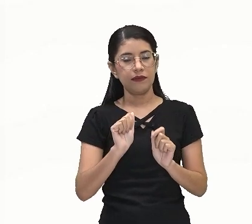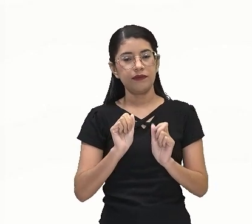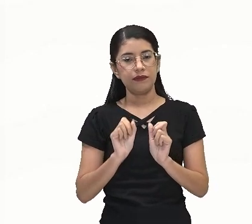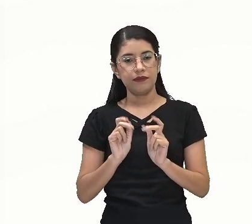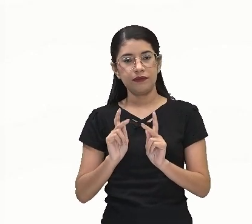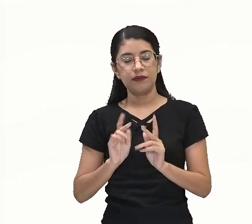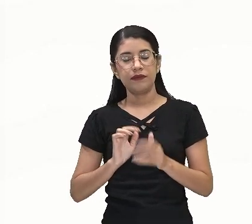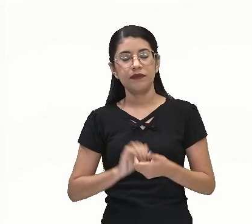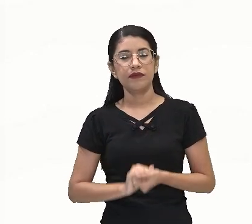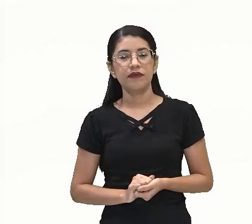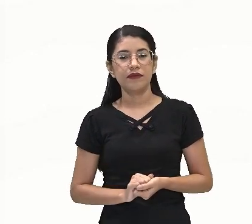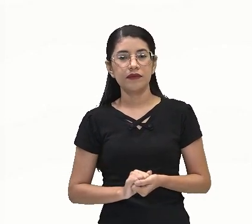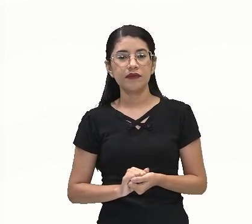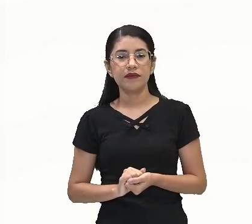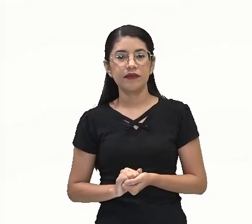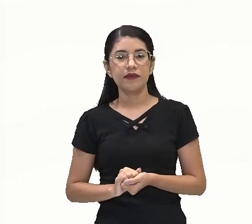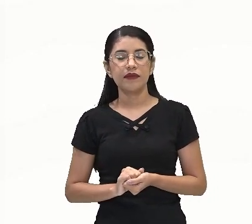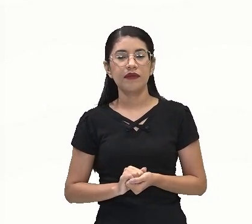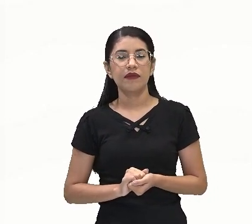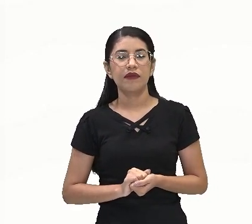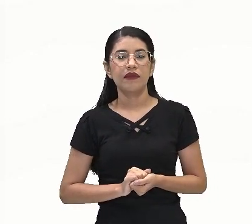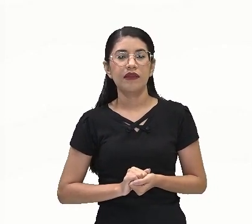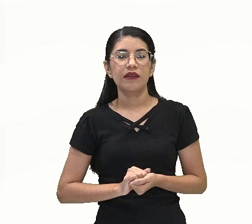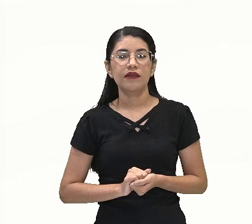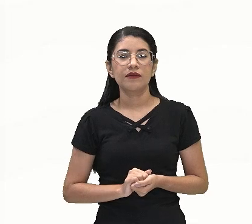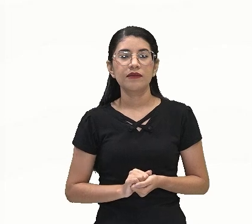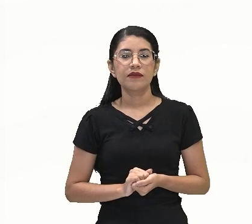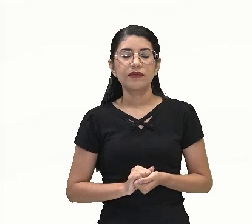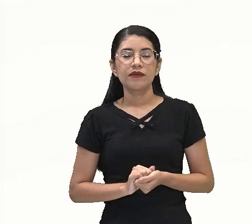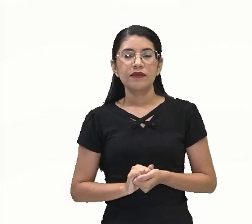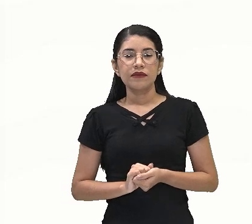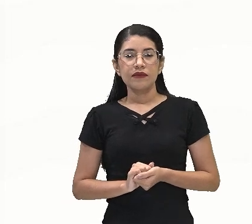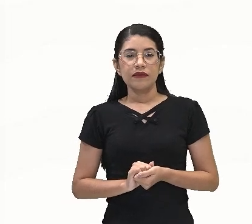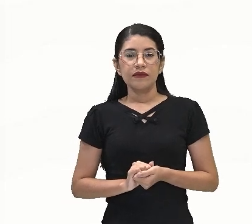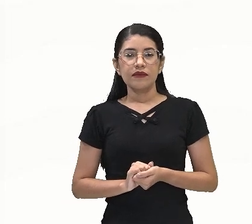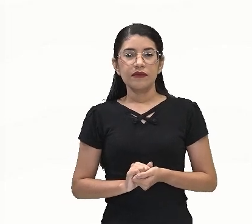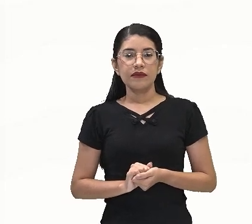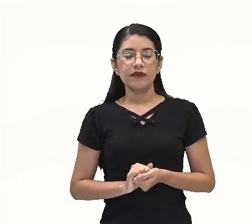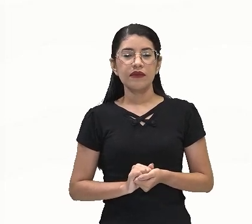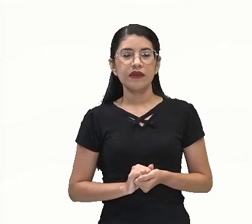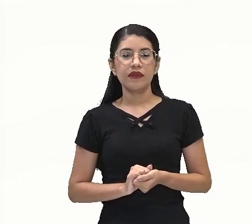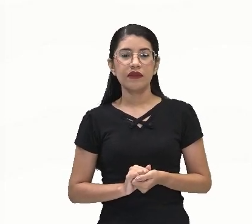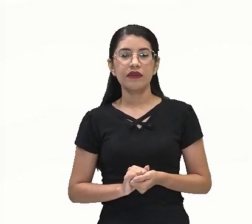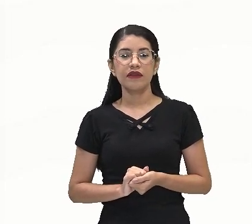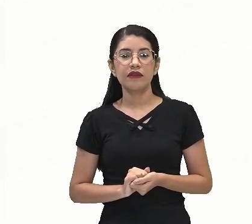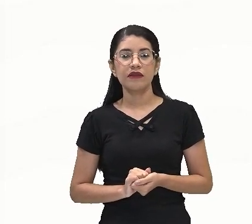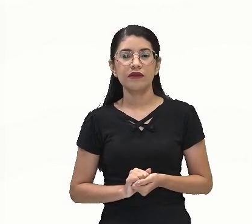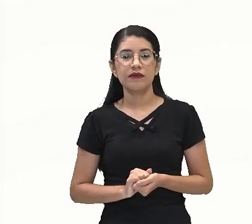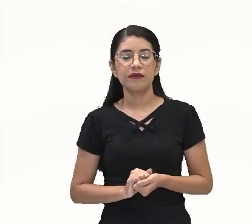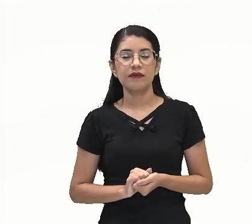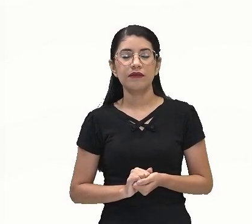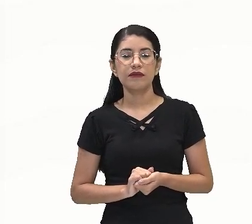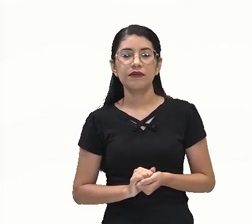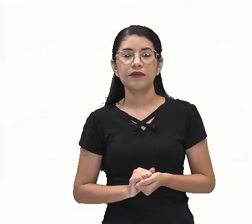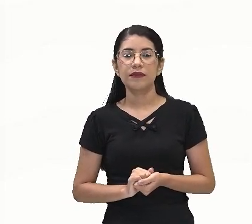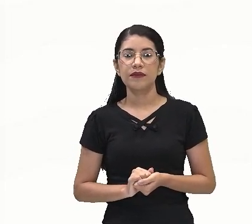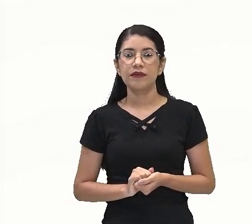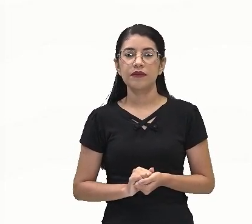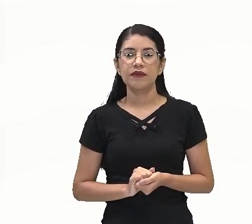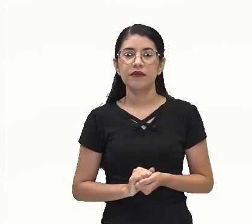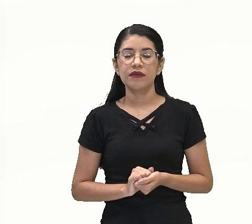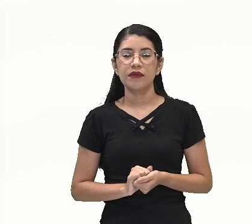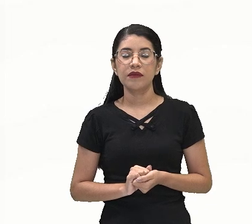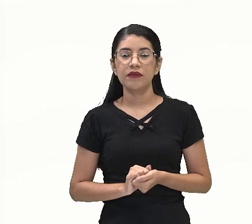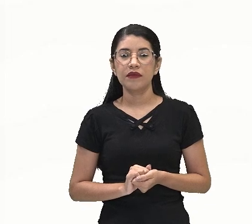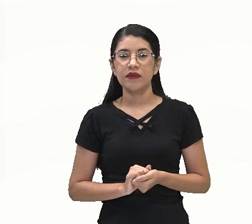medida aqui é o apótema da minha figura. Tá bom? Então, o que acontece? Unindo o